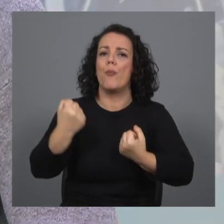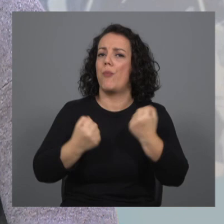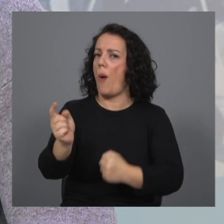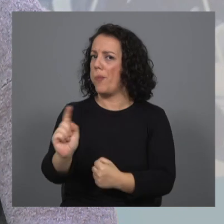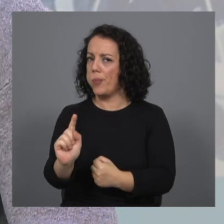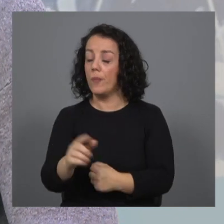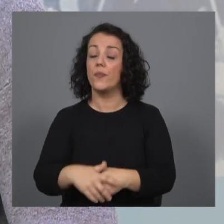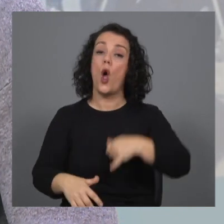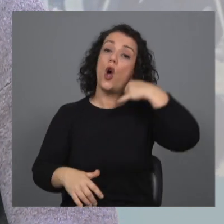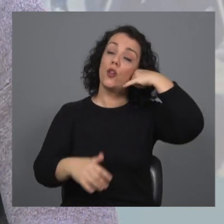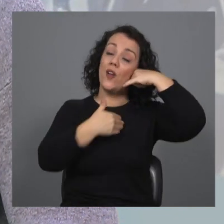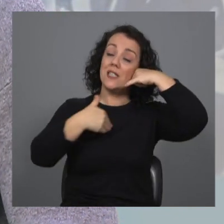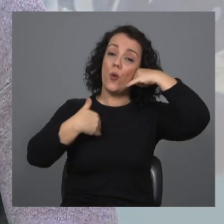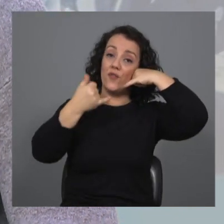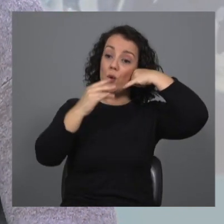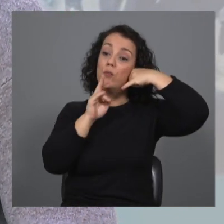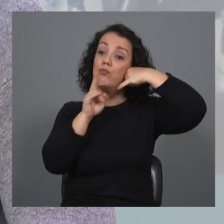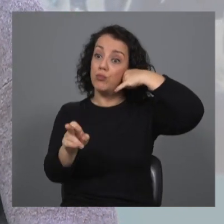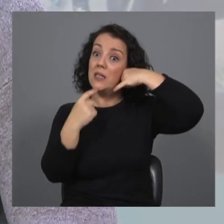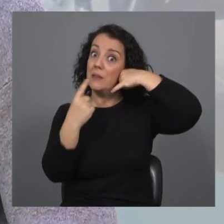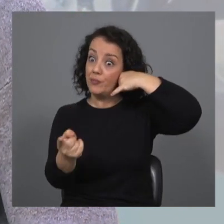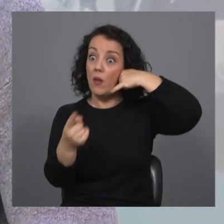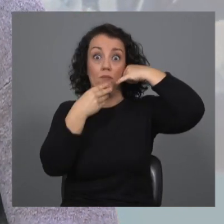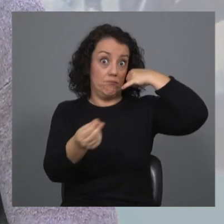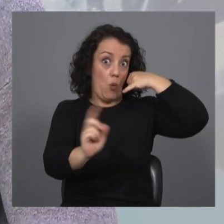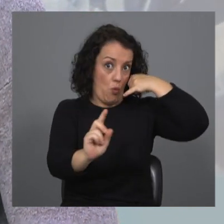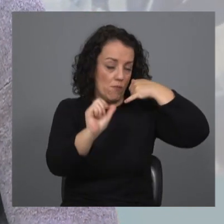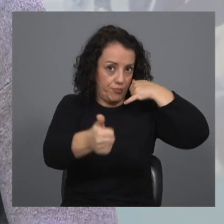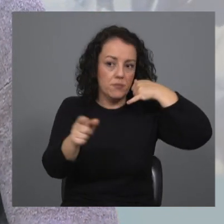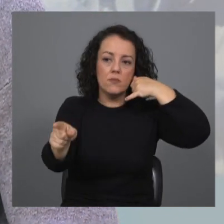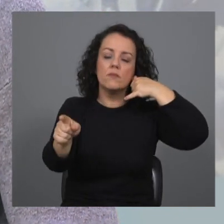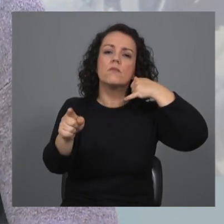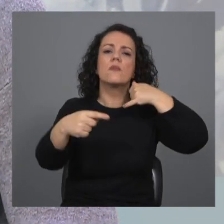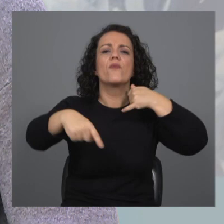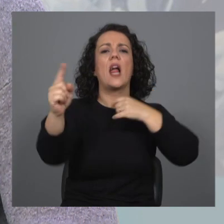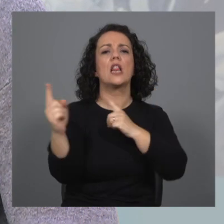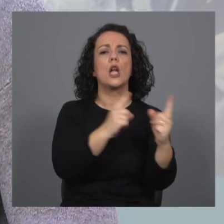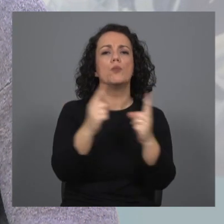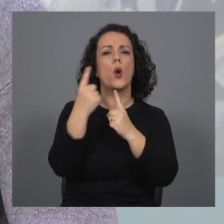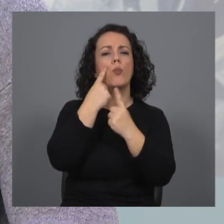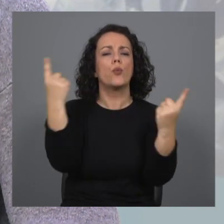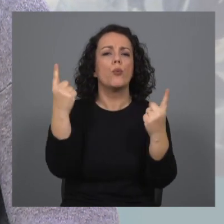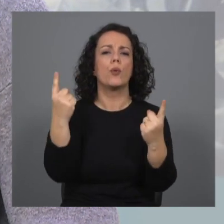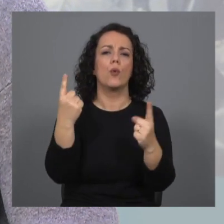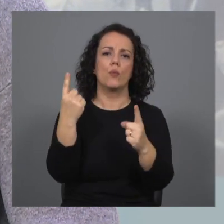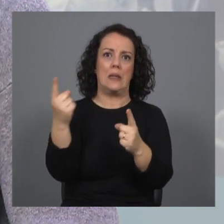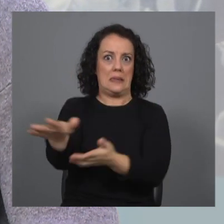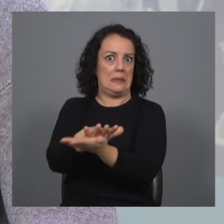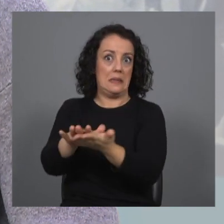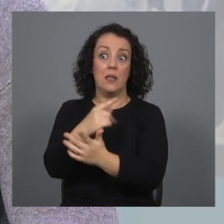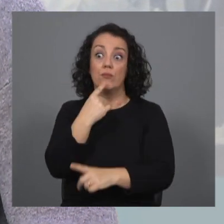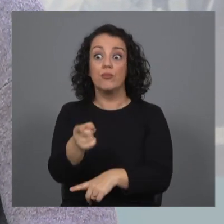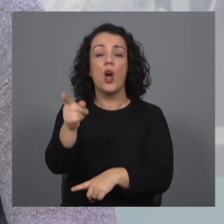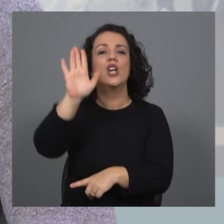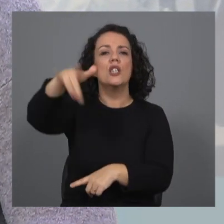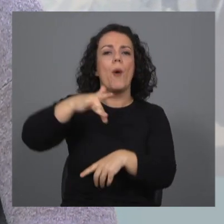dito ao telefone pela Saúde 24 que não devem, e bem, deslocar-se em serviços, em transportes públicos, portanto, e é-lhes dito, olha, não pode chamar